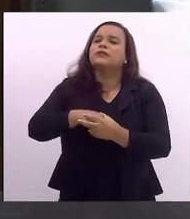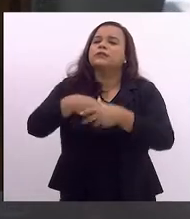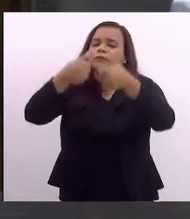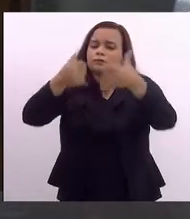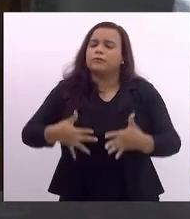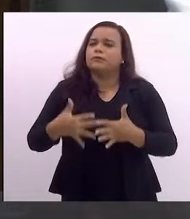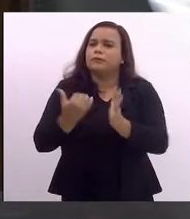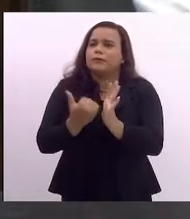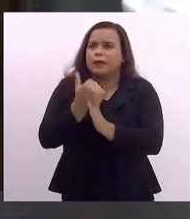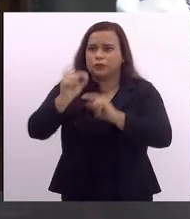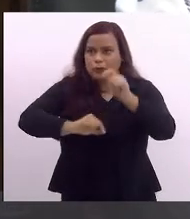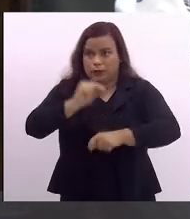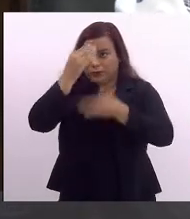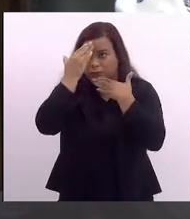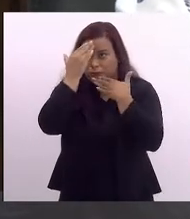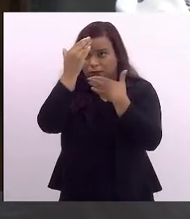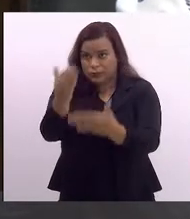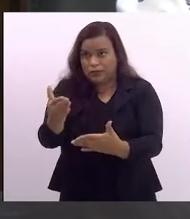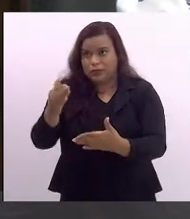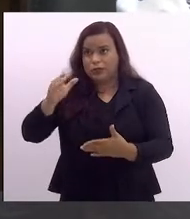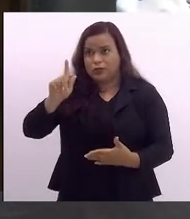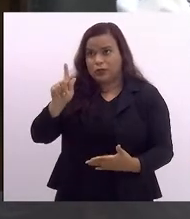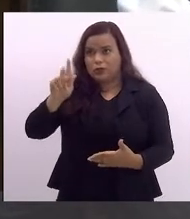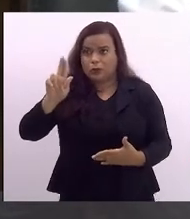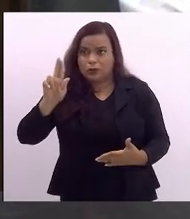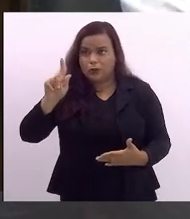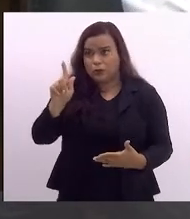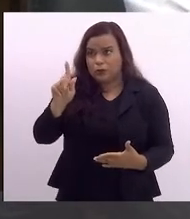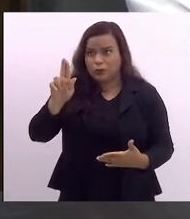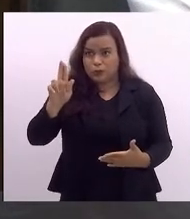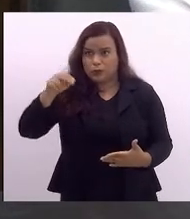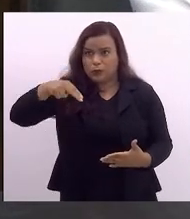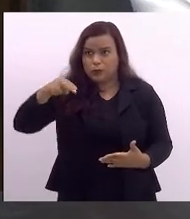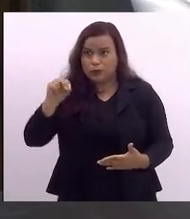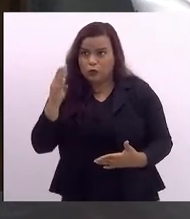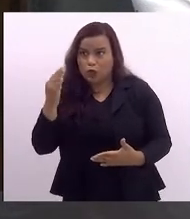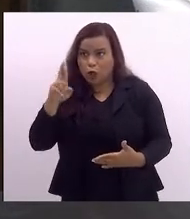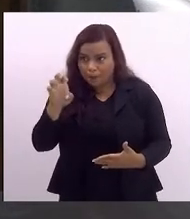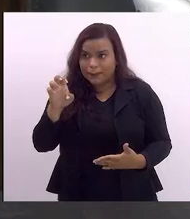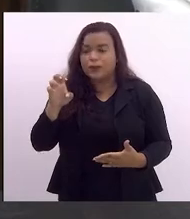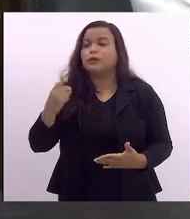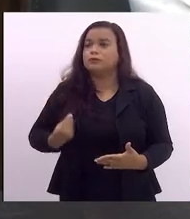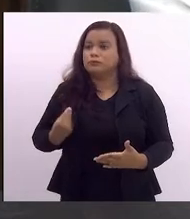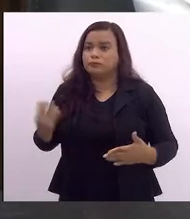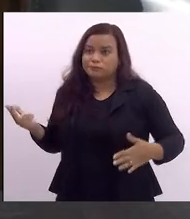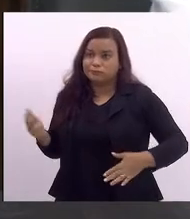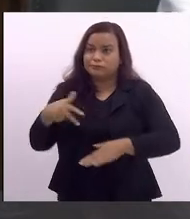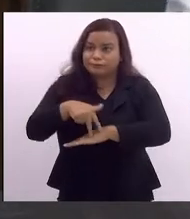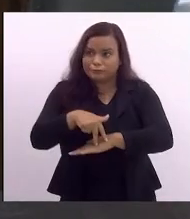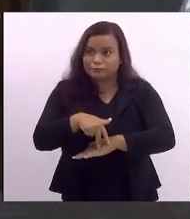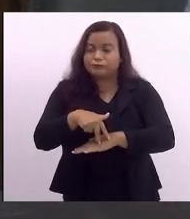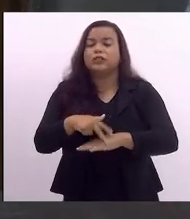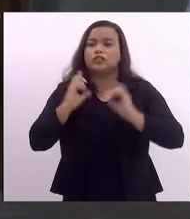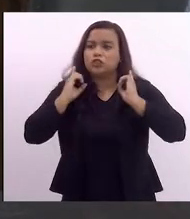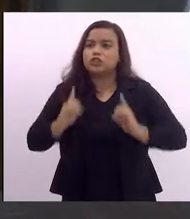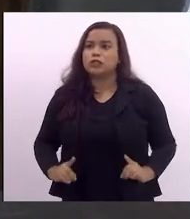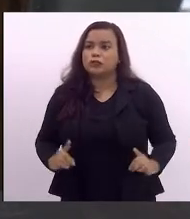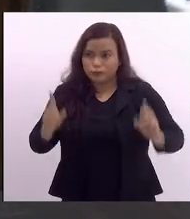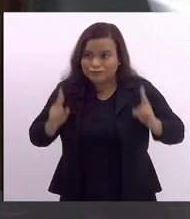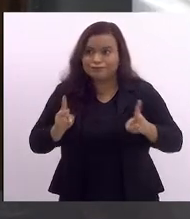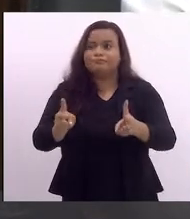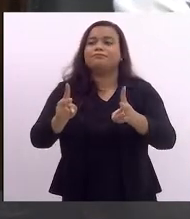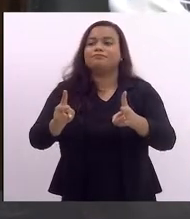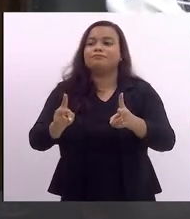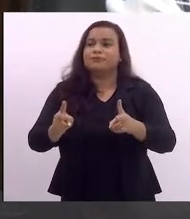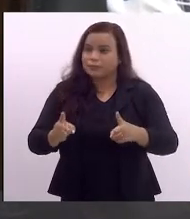Ainda nos agradecimentos, agradecer ao Gugu Nobre por estar aqui de pé, por ter a dignidade de continuar, tendo passado por esse